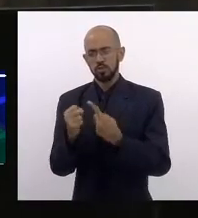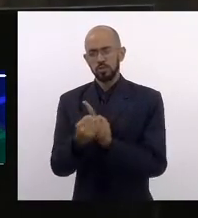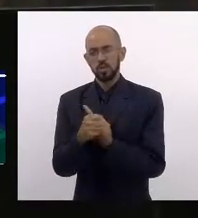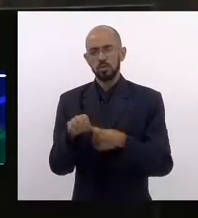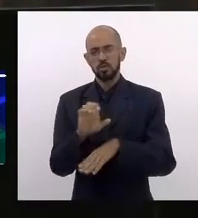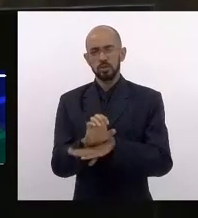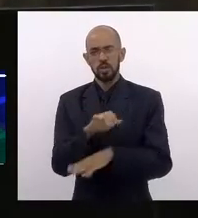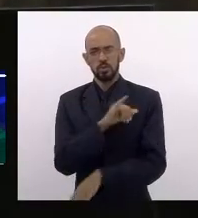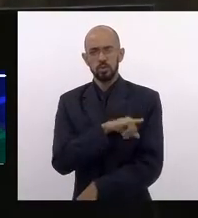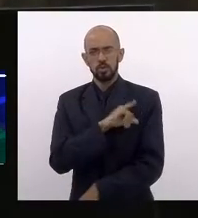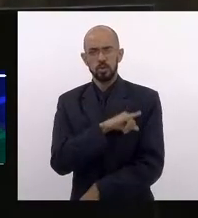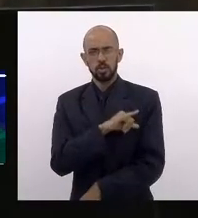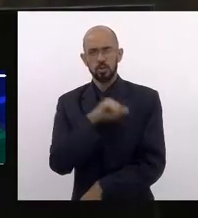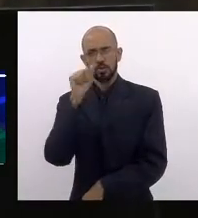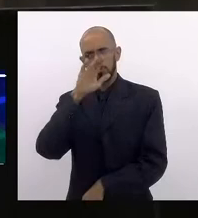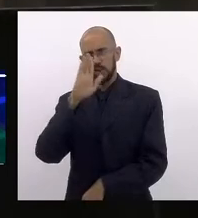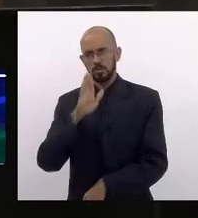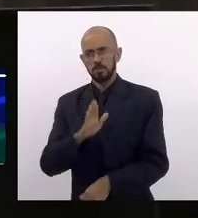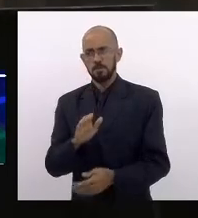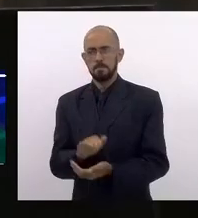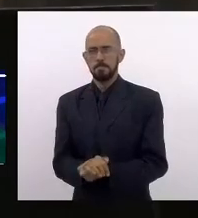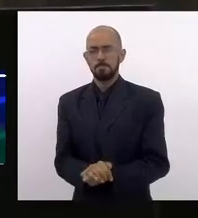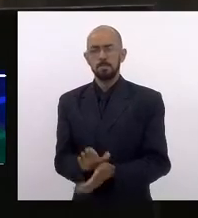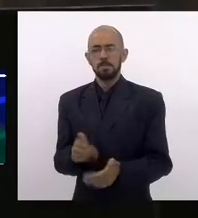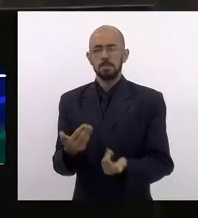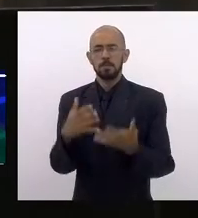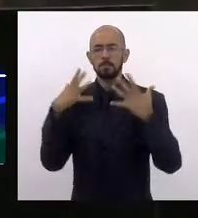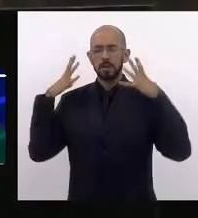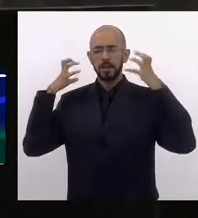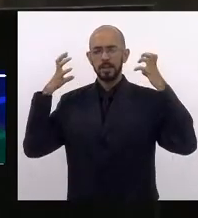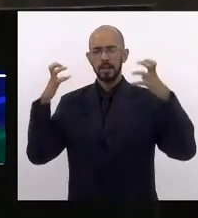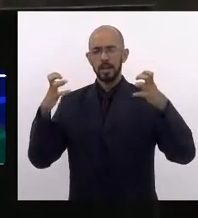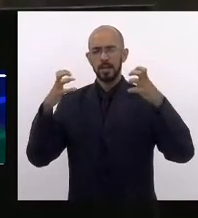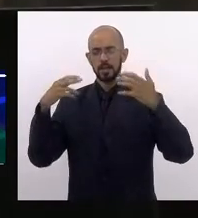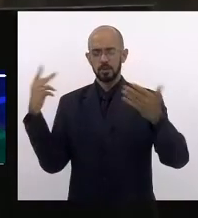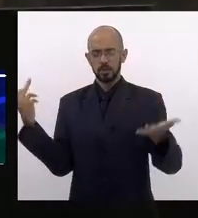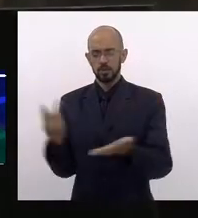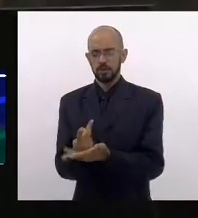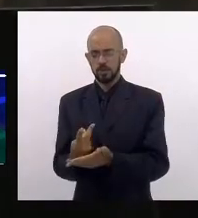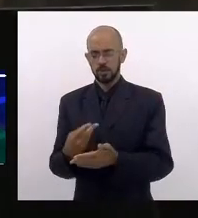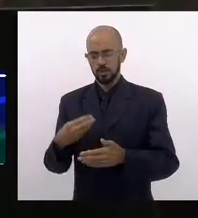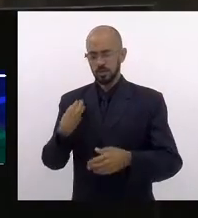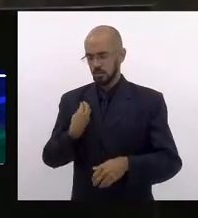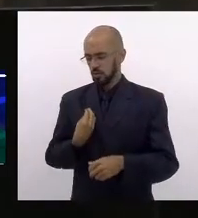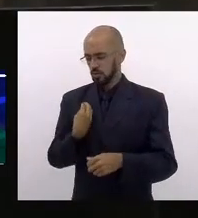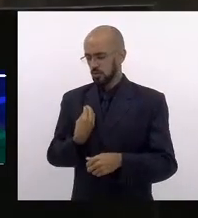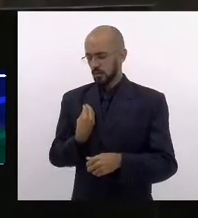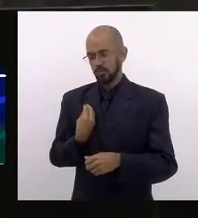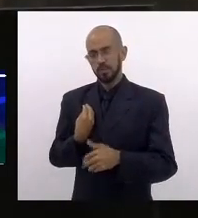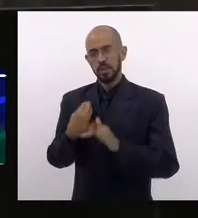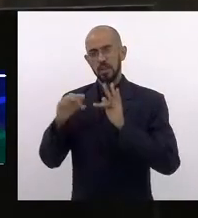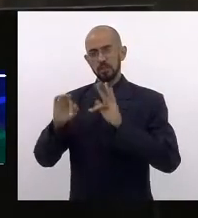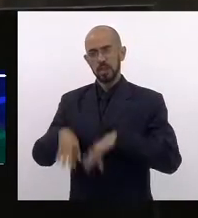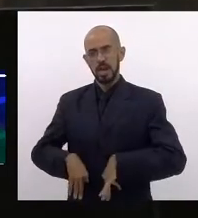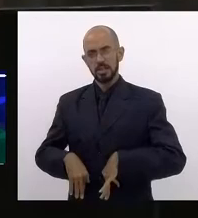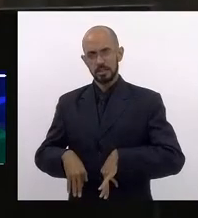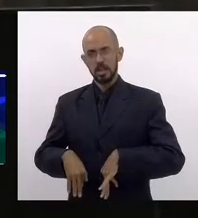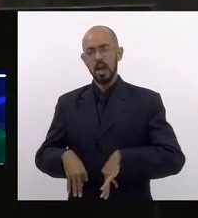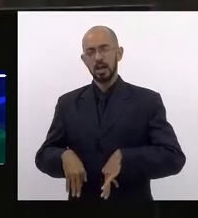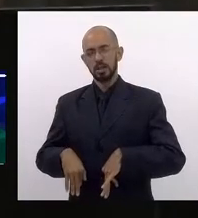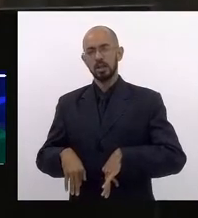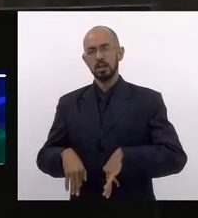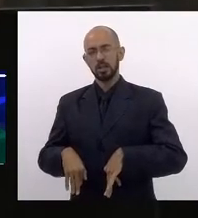Janeiro e do Brasil. Então, Marielle teve a sua trajetória referendada a partir